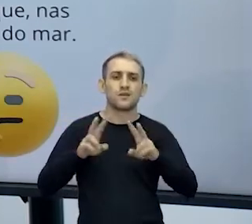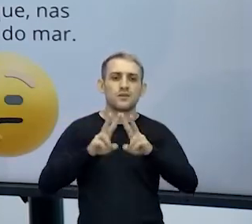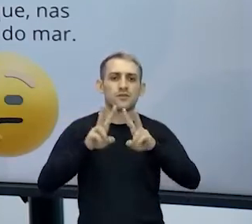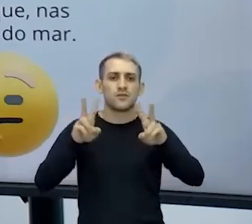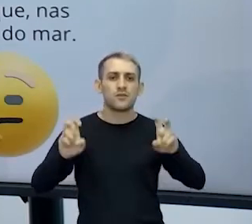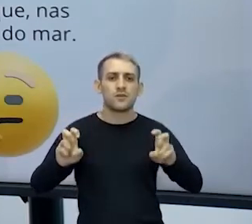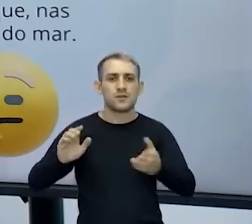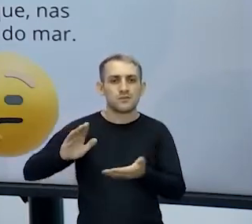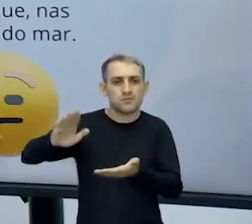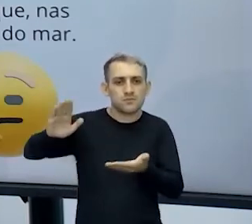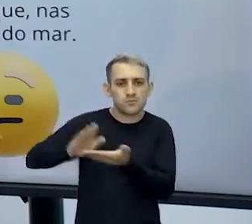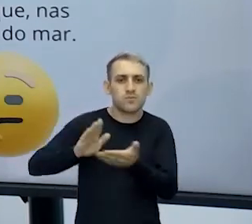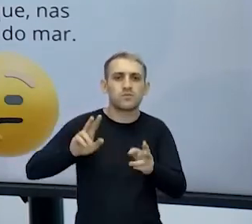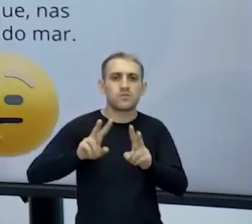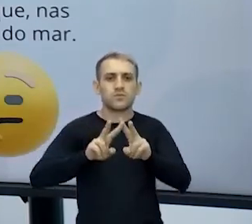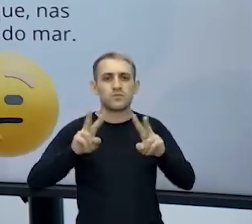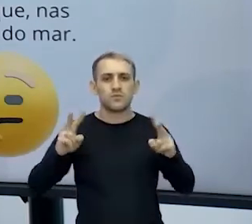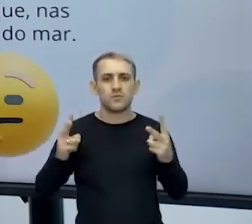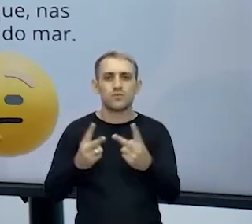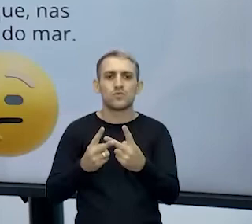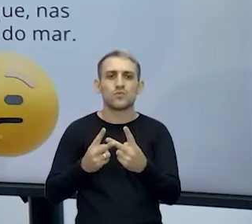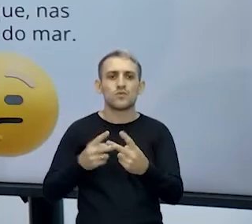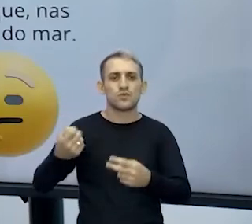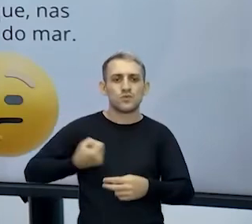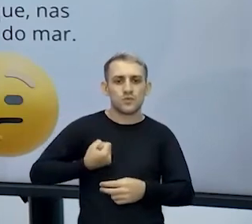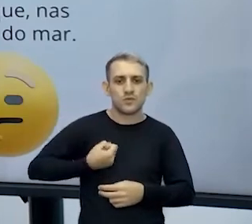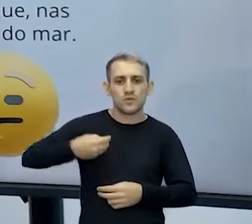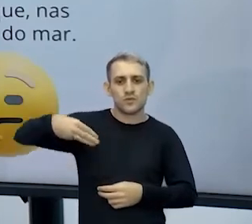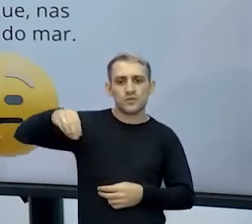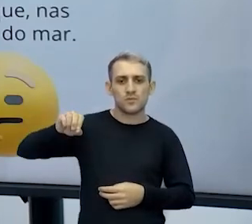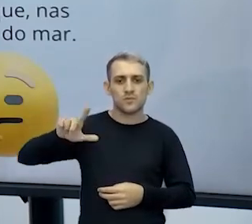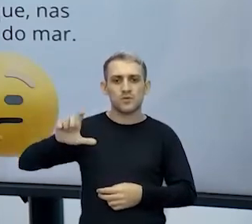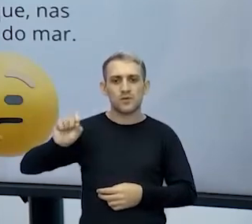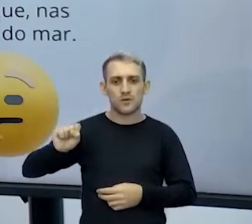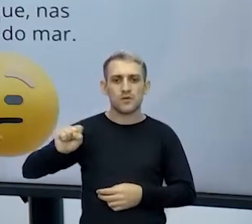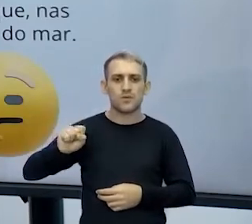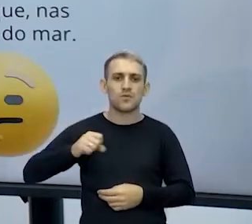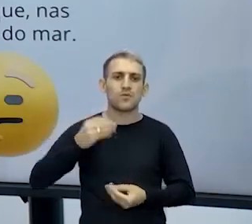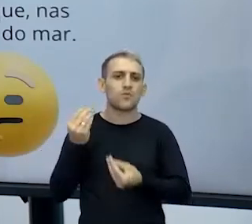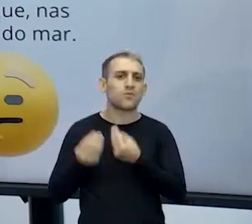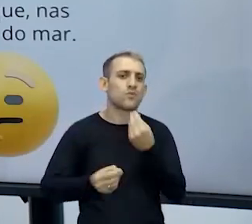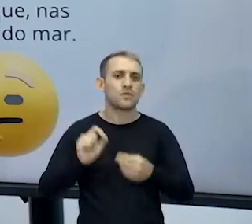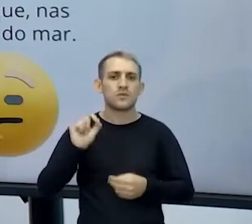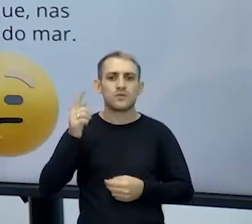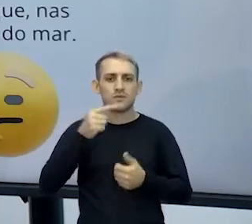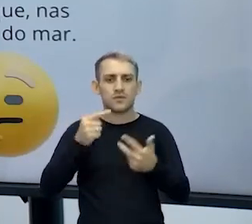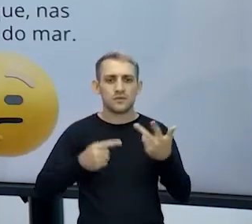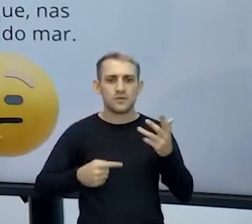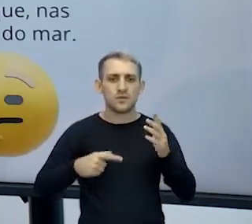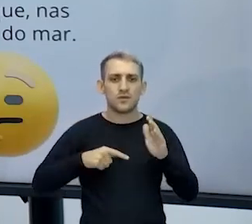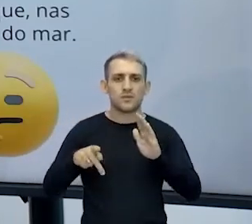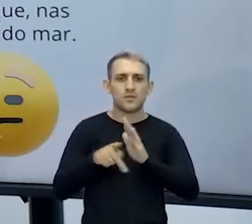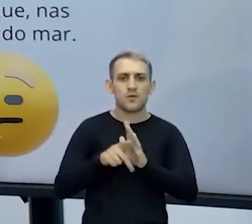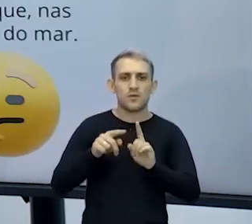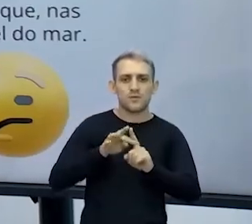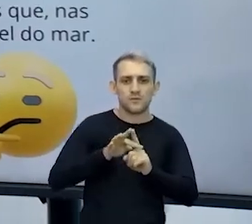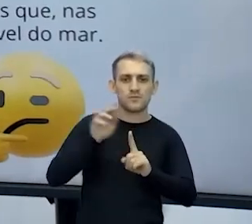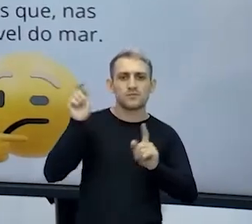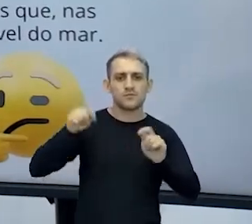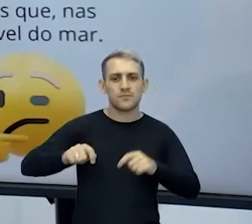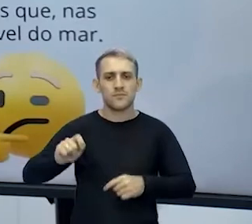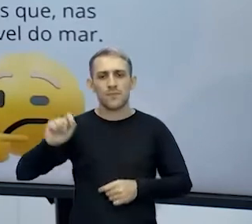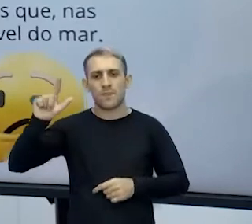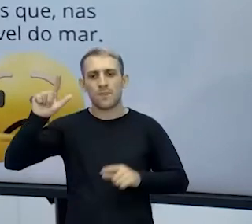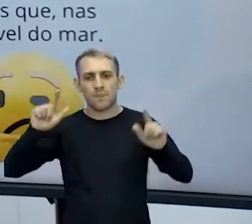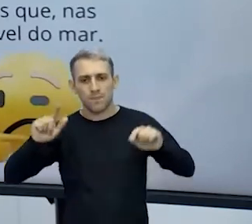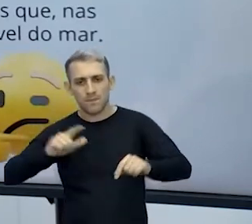né, pressão, volume, número de mols, eu posso alterar o volume, o que acontece com a pressão e a temperatura pode aumentar, pode diminuir,